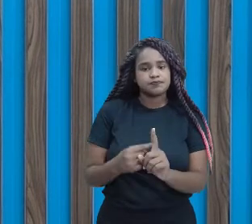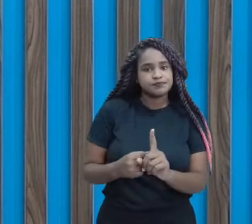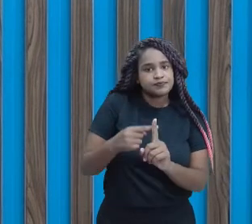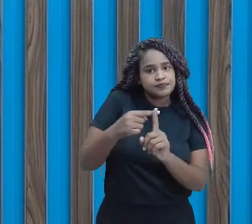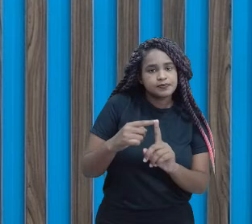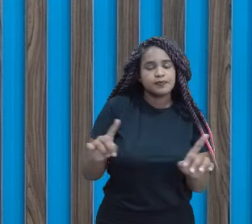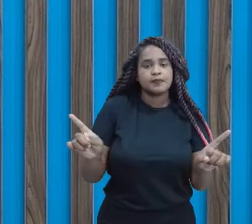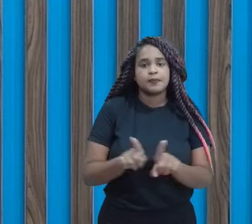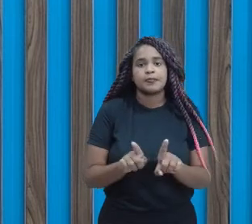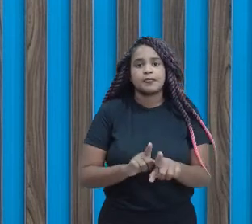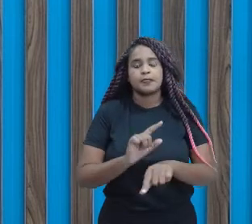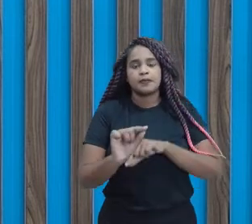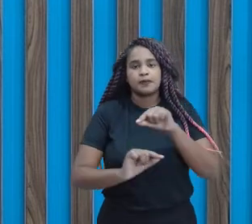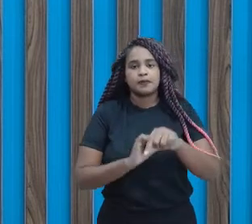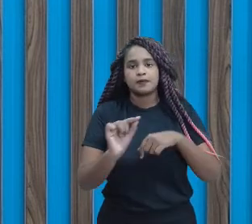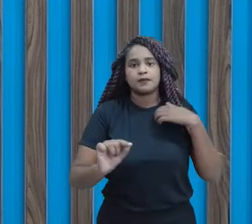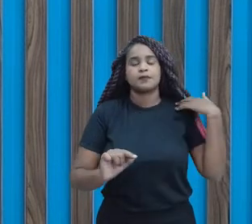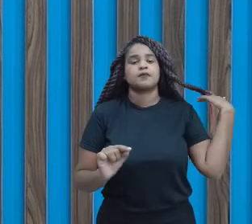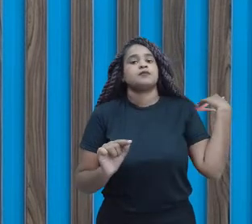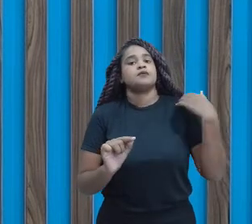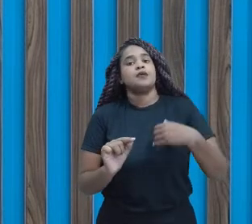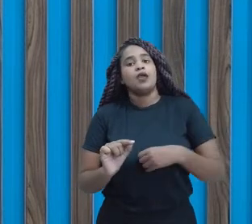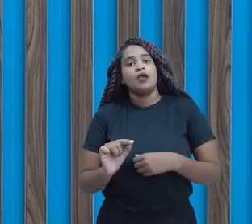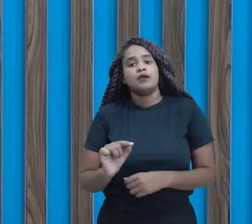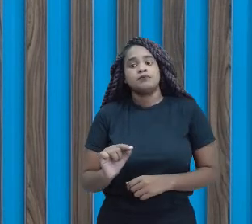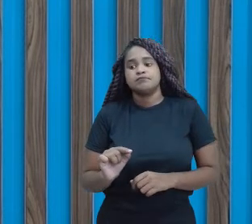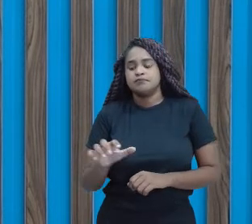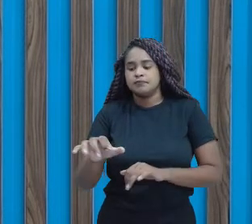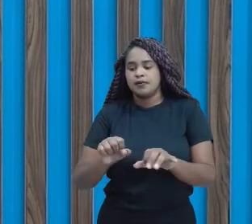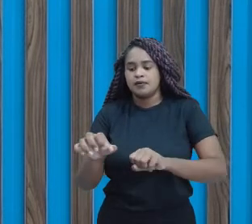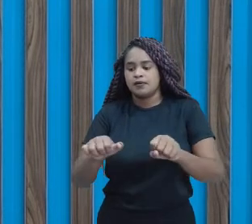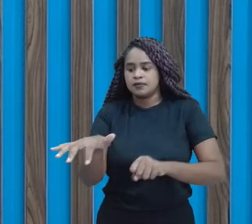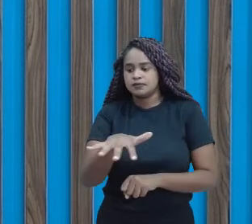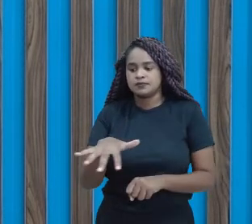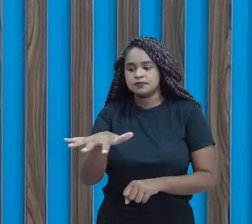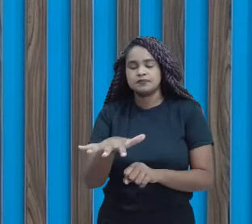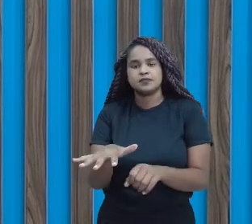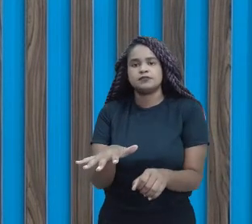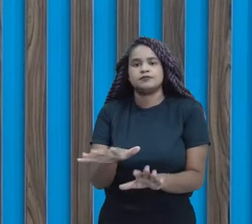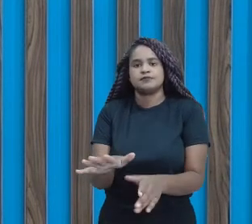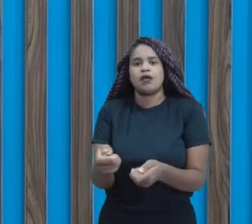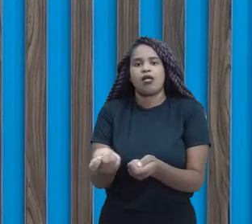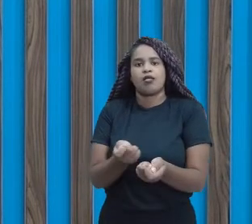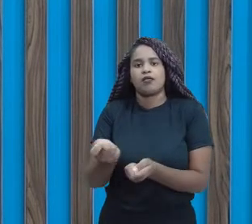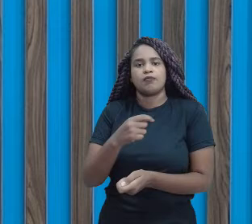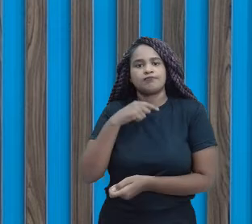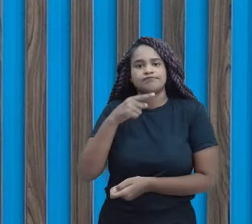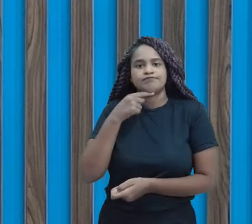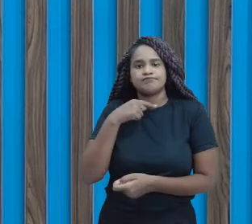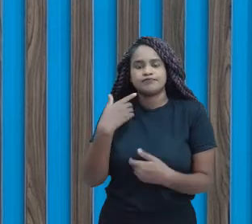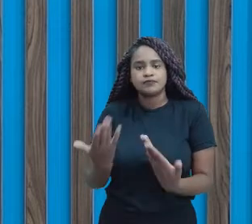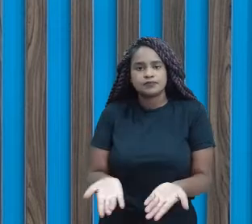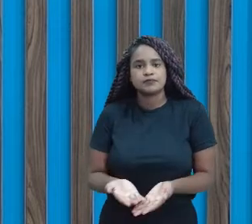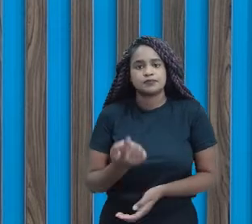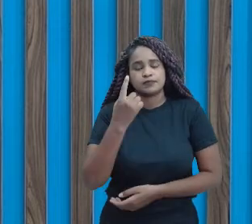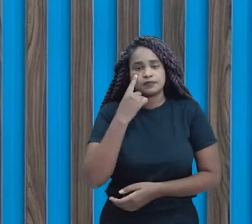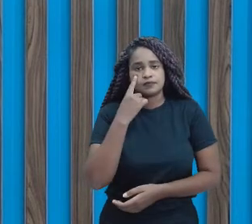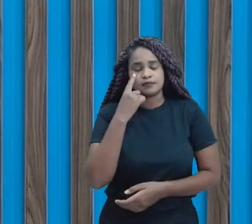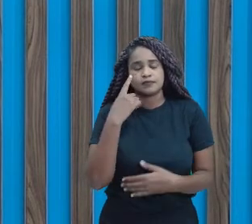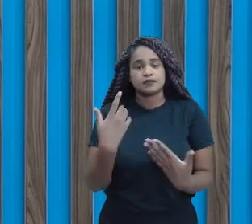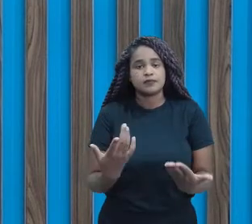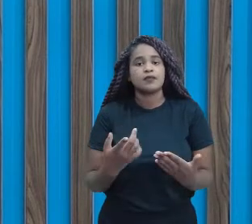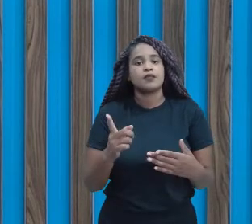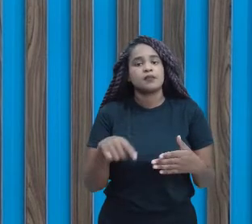coisa, ocupação desordenada do solo. Então, tudo isso são situações que favorecem a todos esses